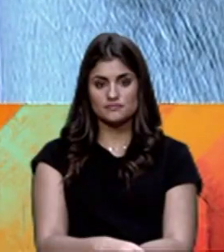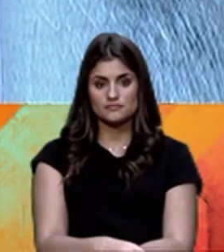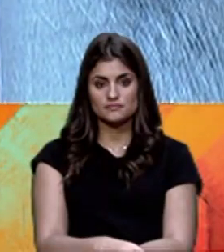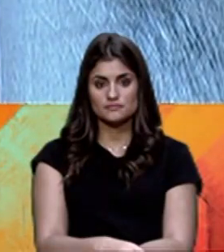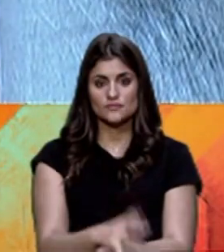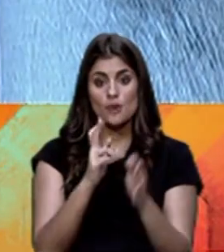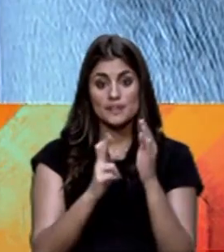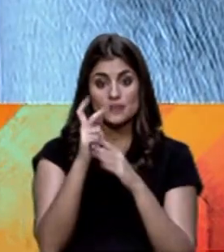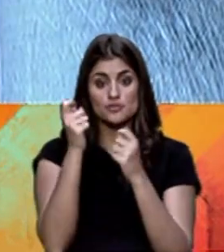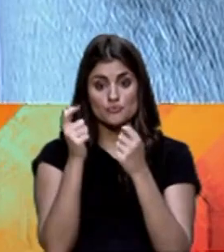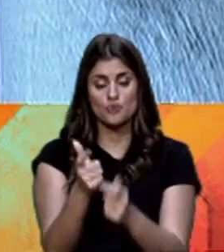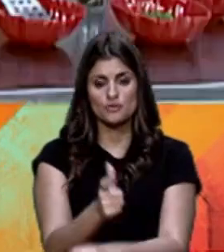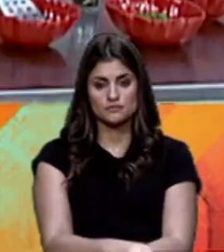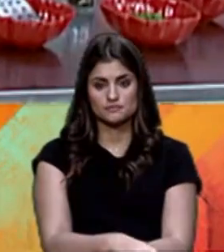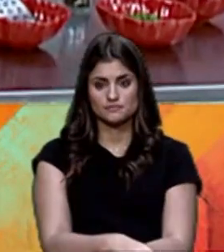Aumentamos um bocadinho.